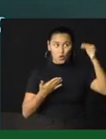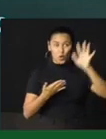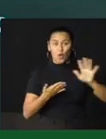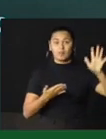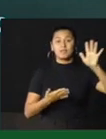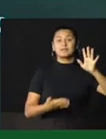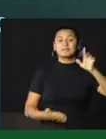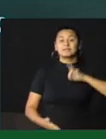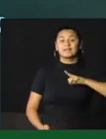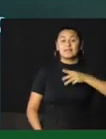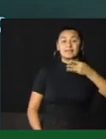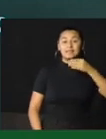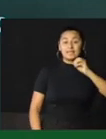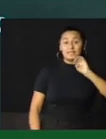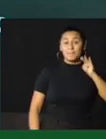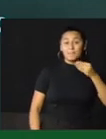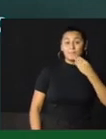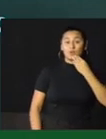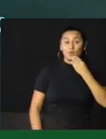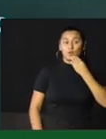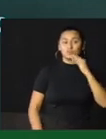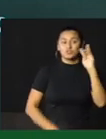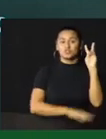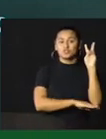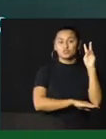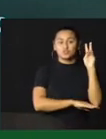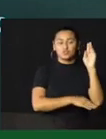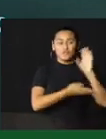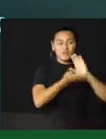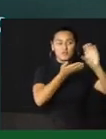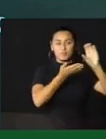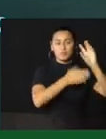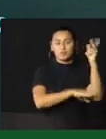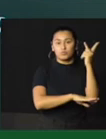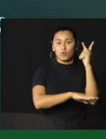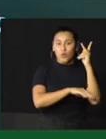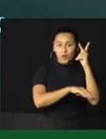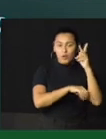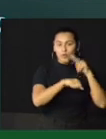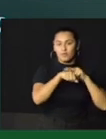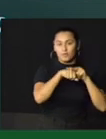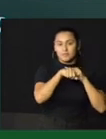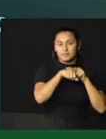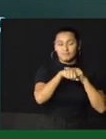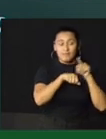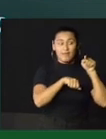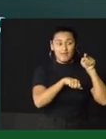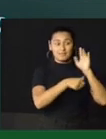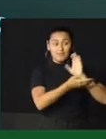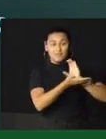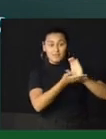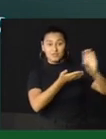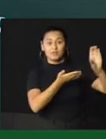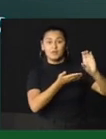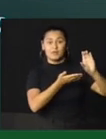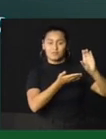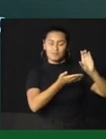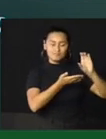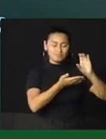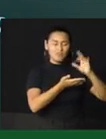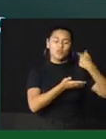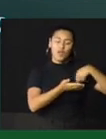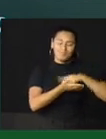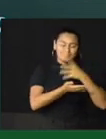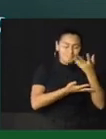bilhões de investimentos em hidrogênio Verde eh e esses recursos esses investimentos Claro são muito